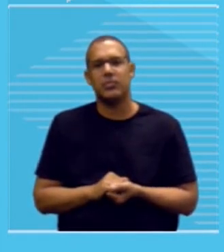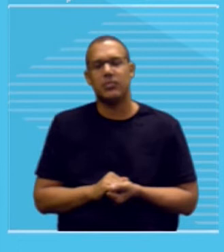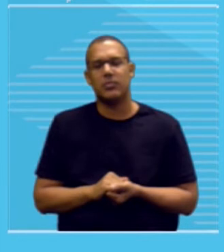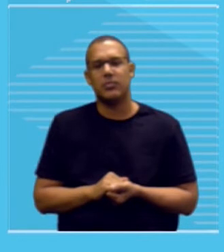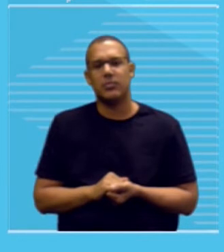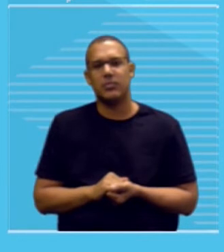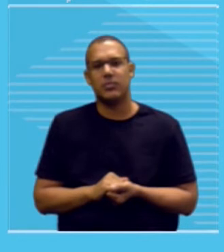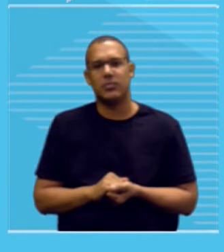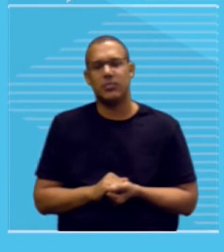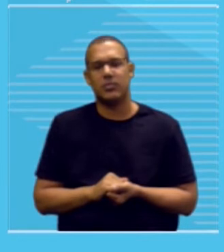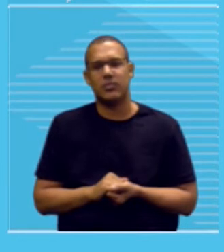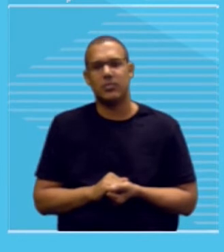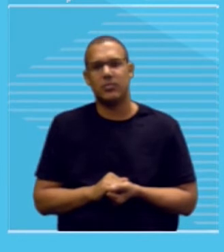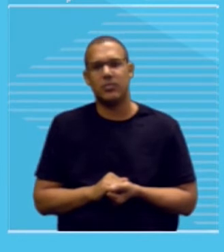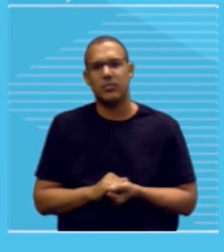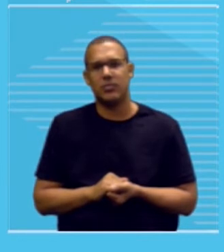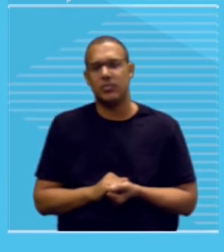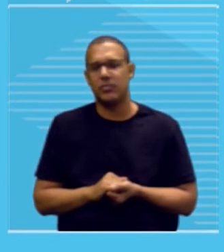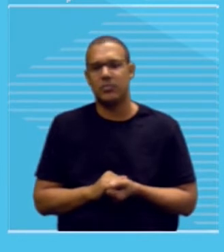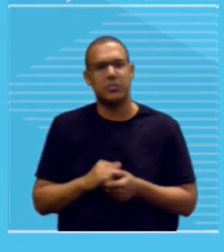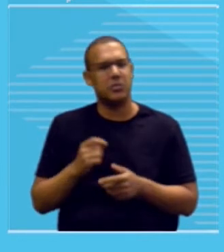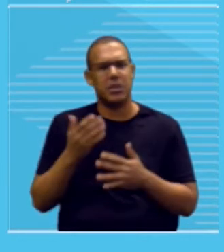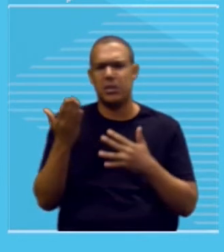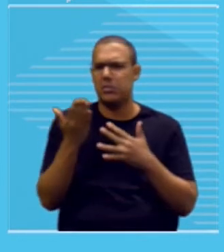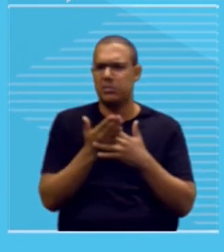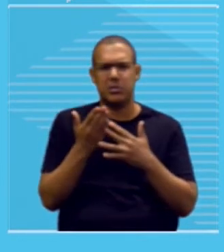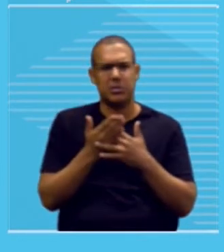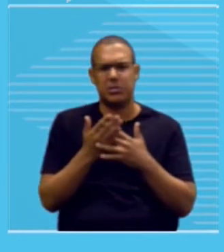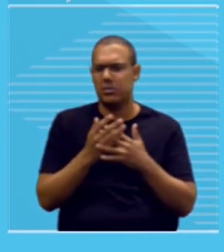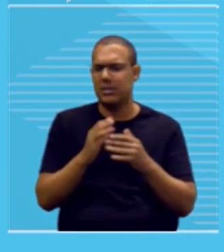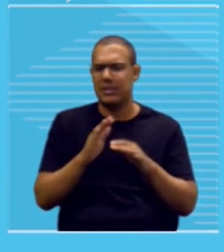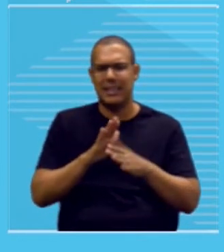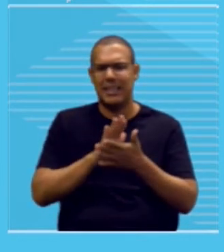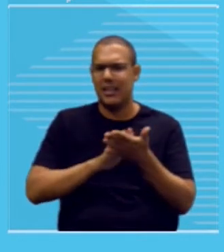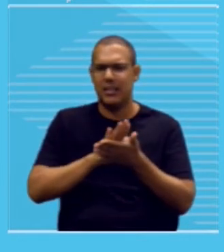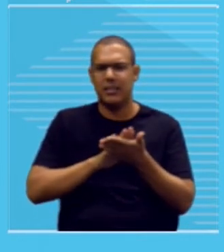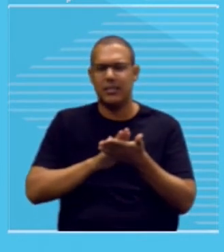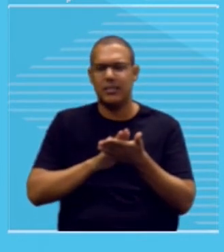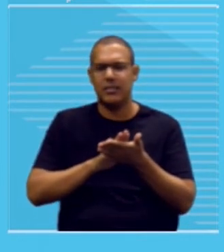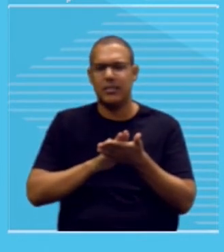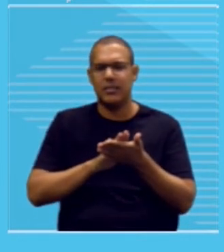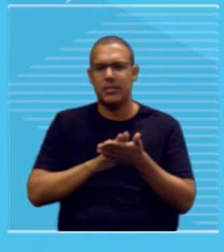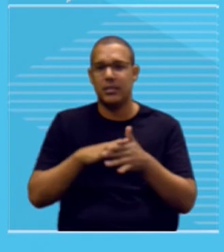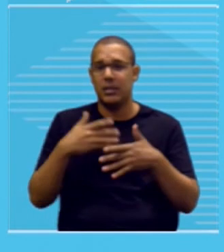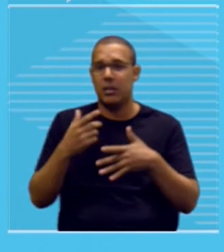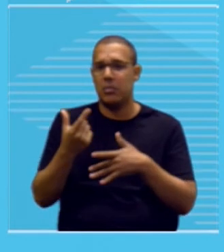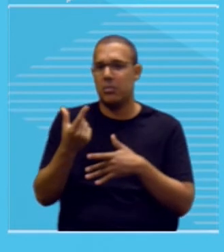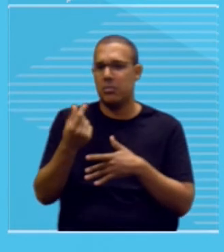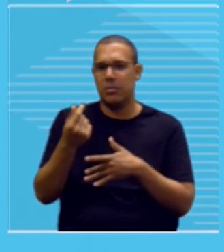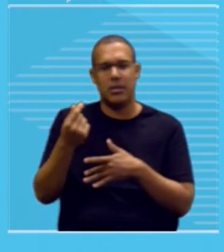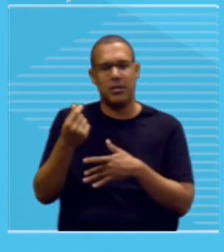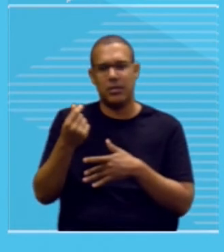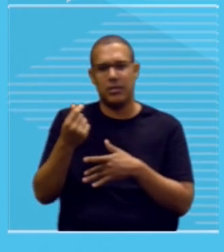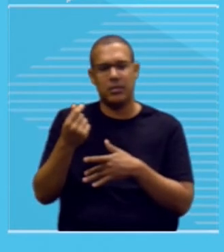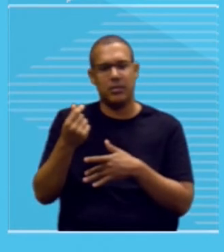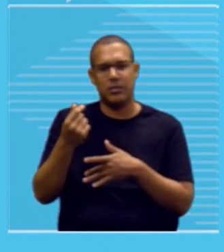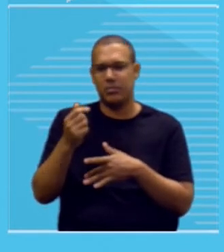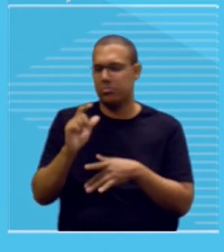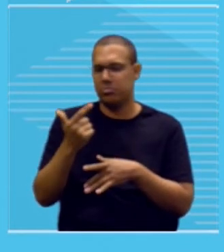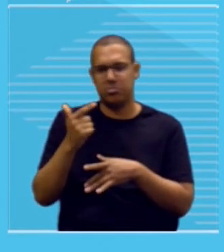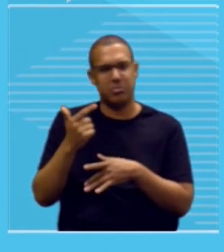de passagem não falou de desconto não falou de milha nada disso então os preços não foram